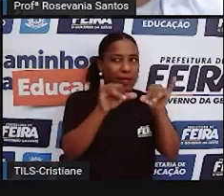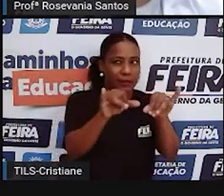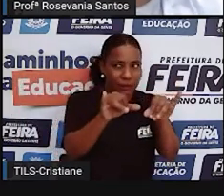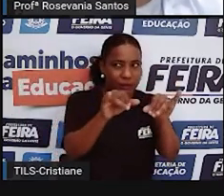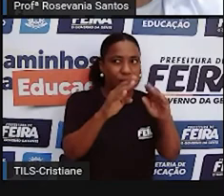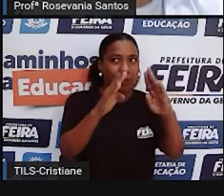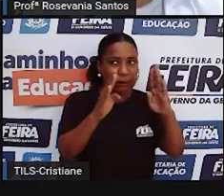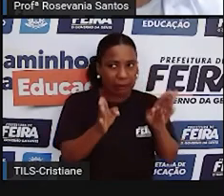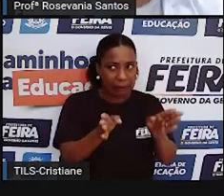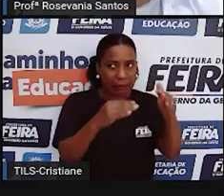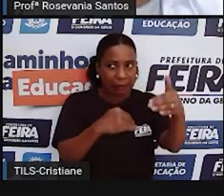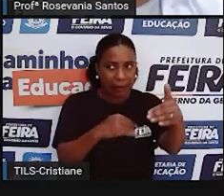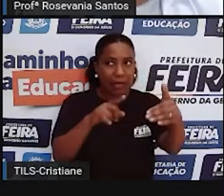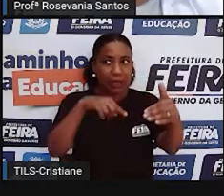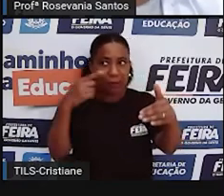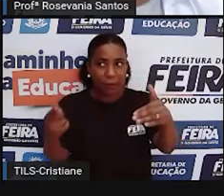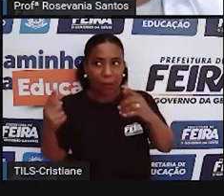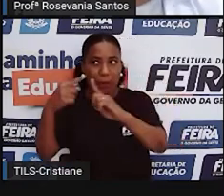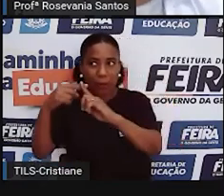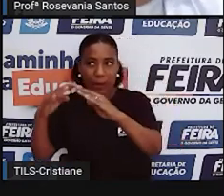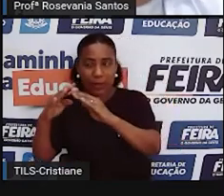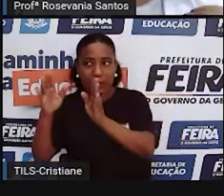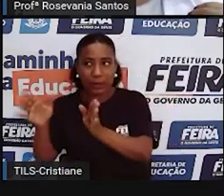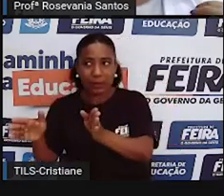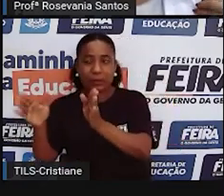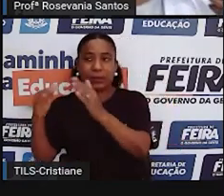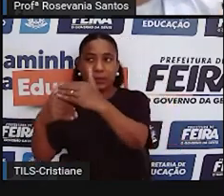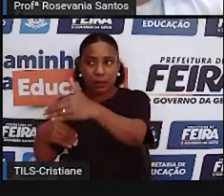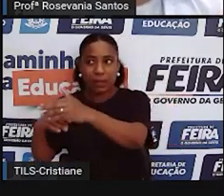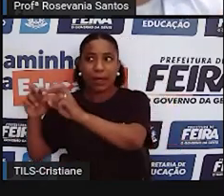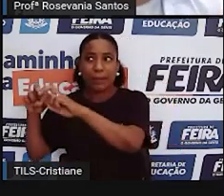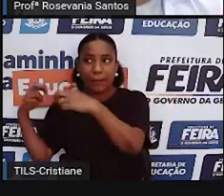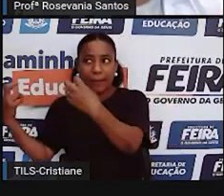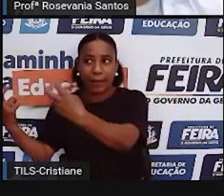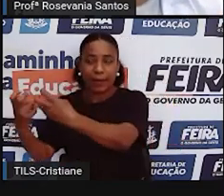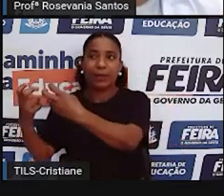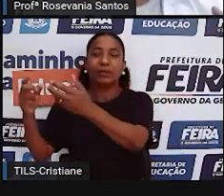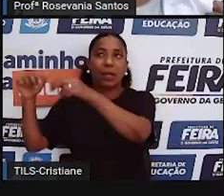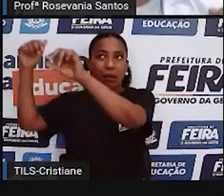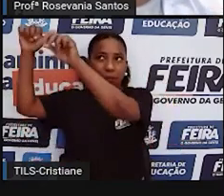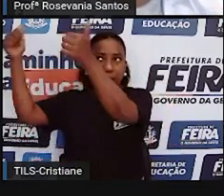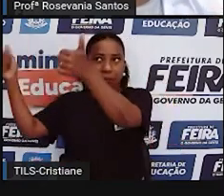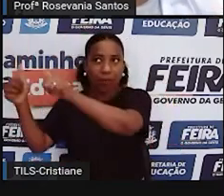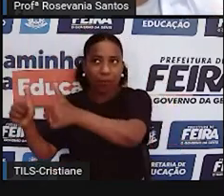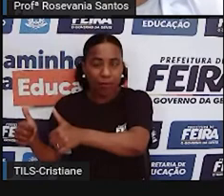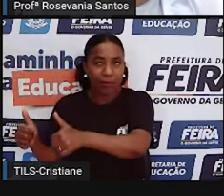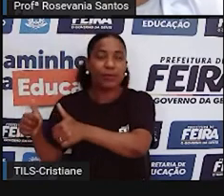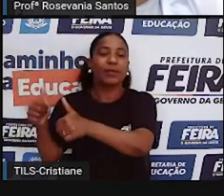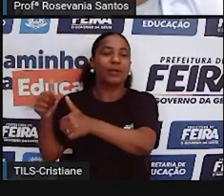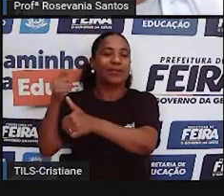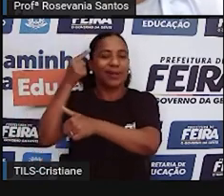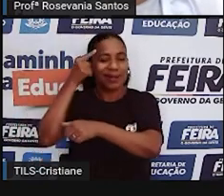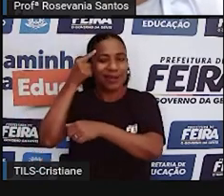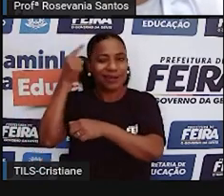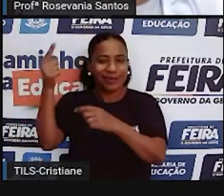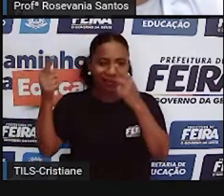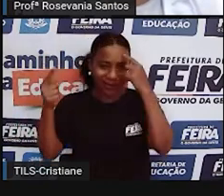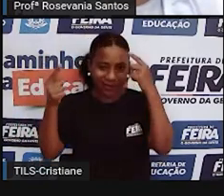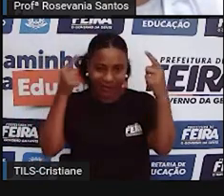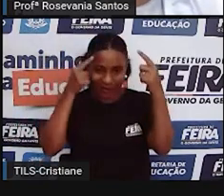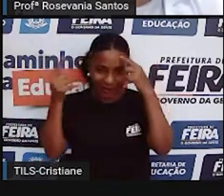hospital, a escola, a igreja, a praça, um monumento, tudo que você lembrar,